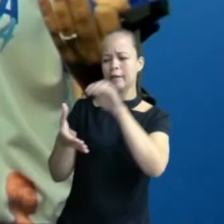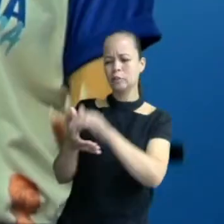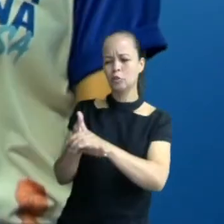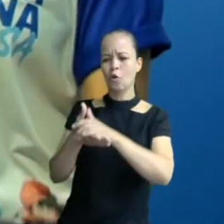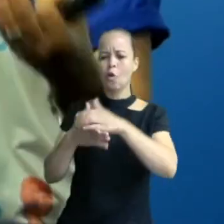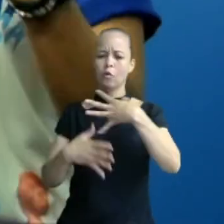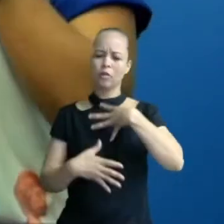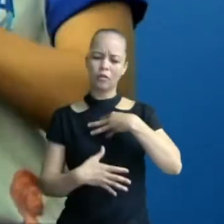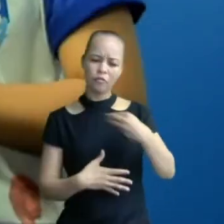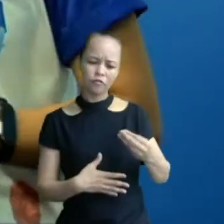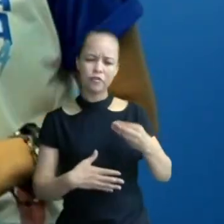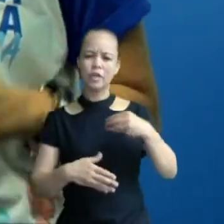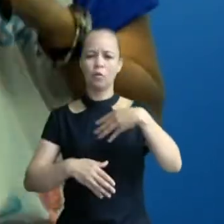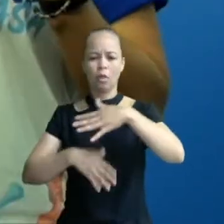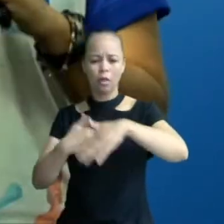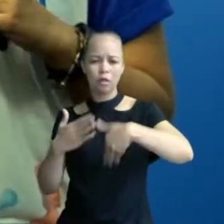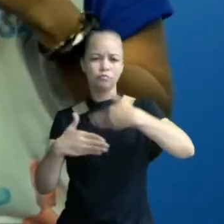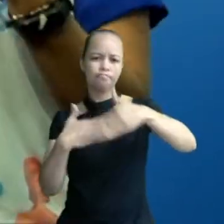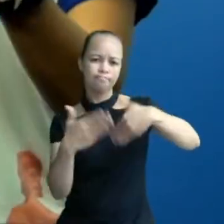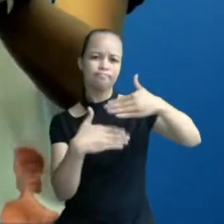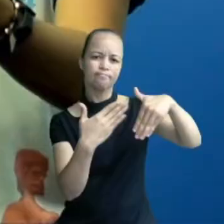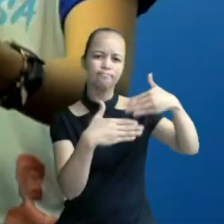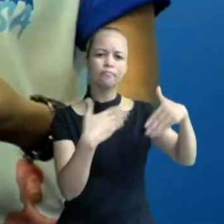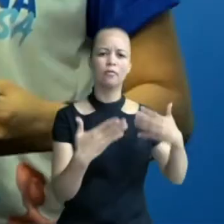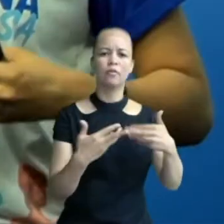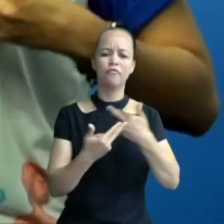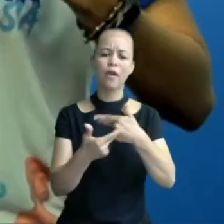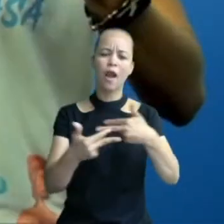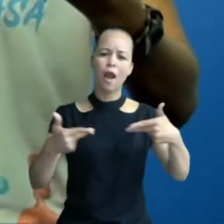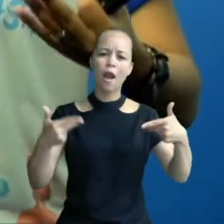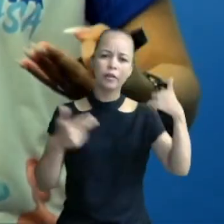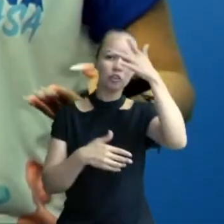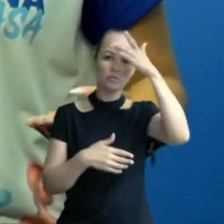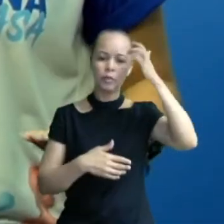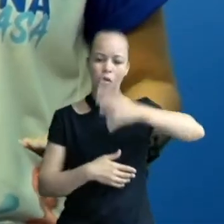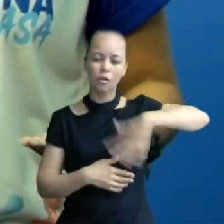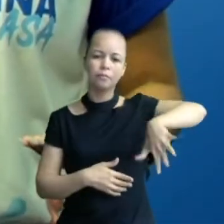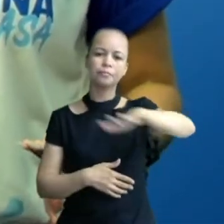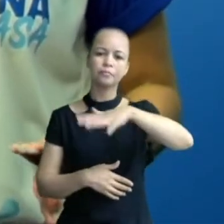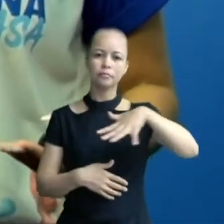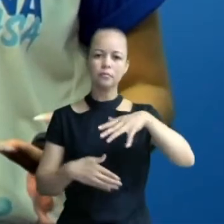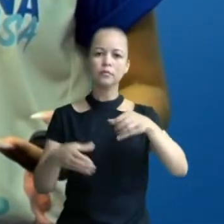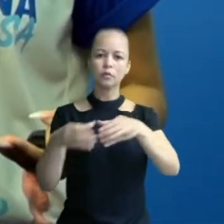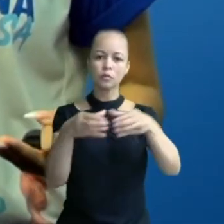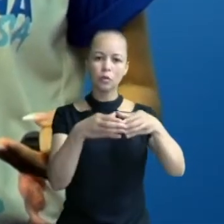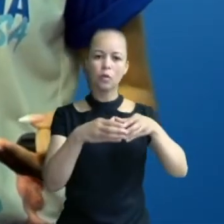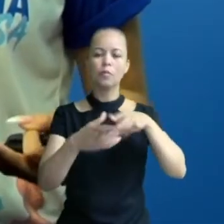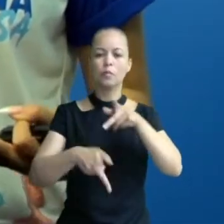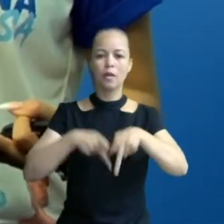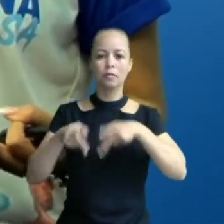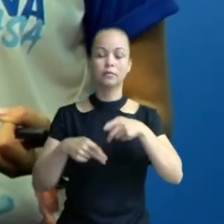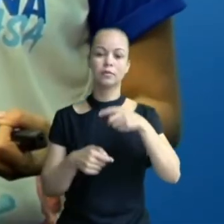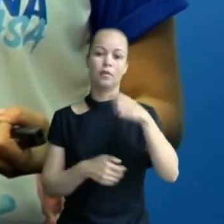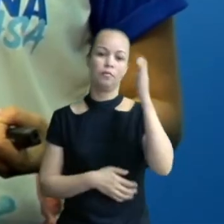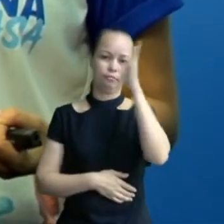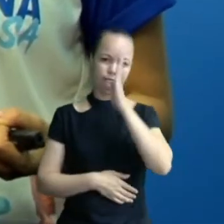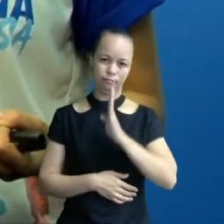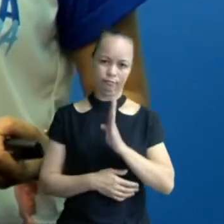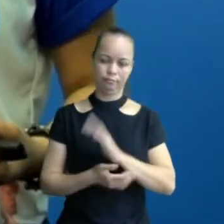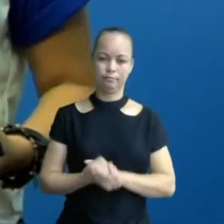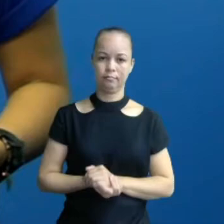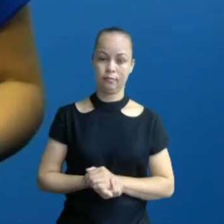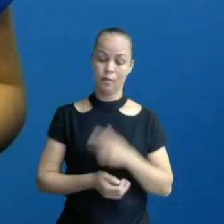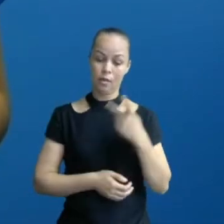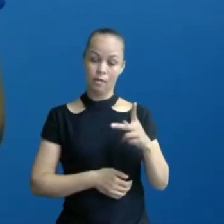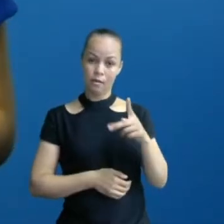casando, ou uma etnia de outra etnia, e aí foi se formando a população brasileira, certo? E essa